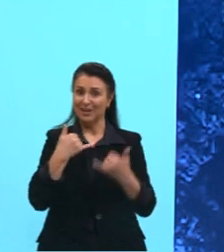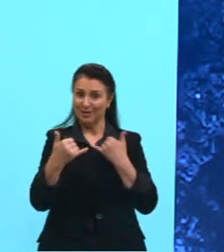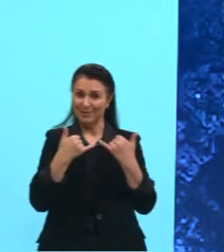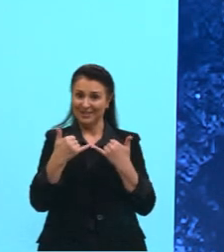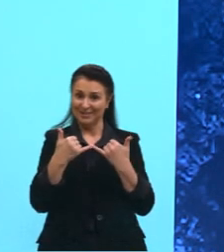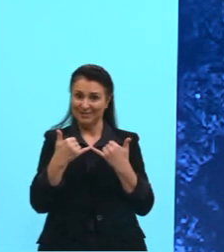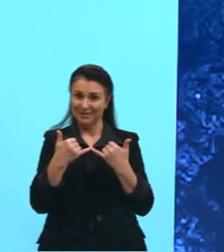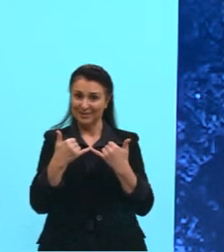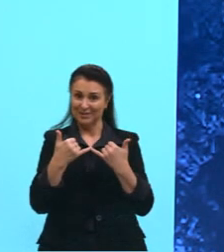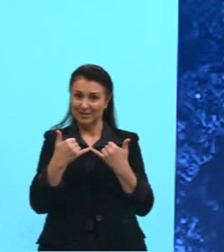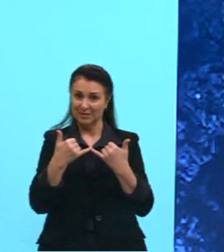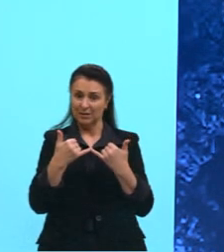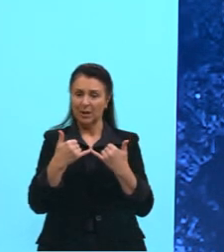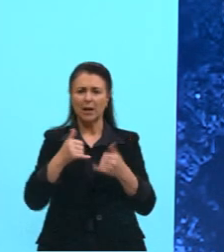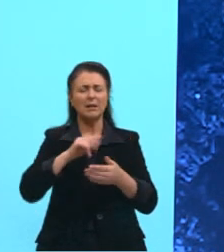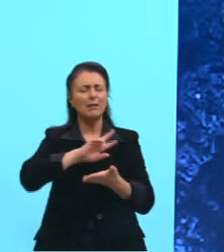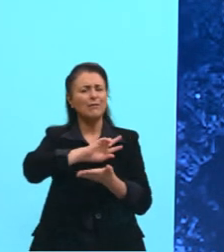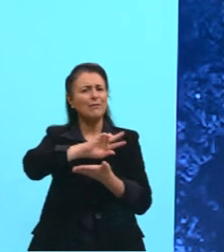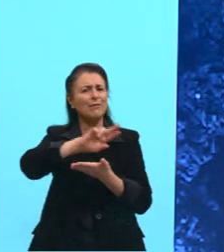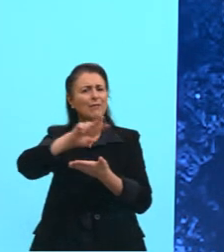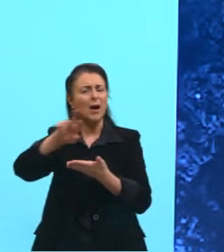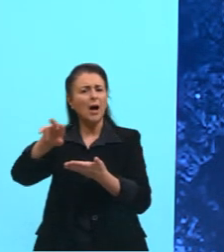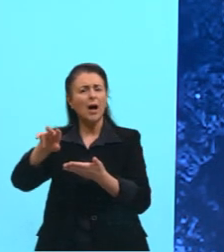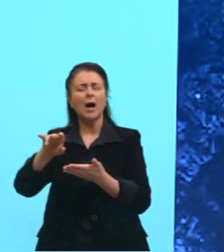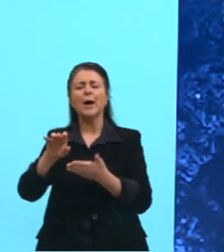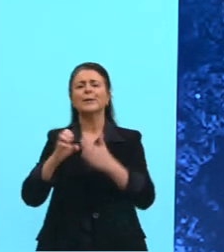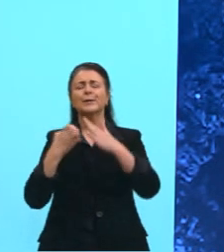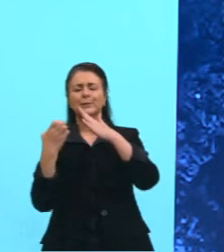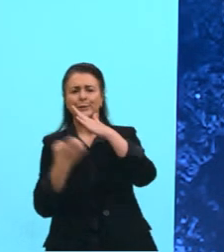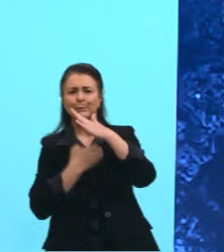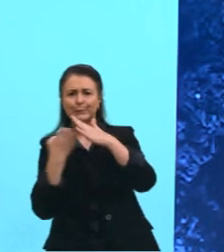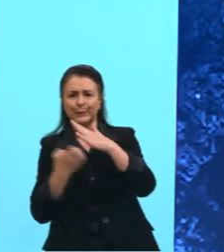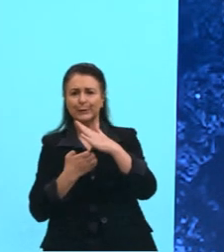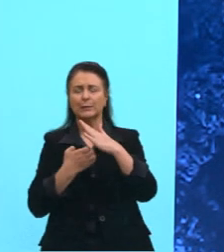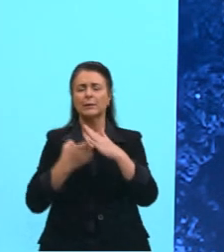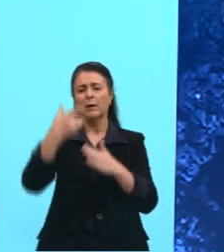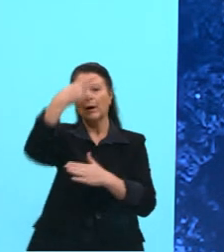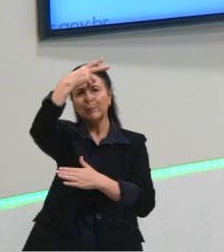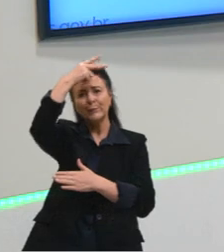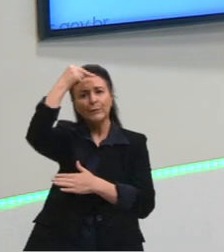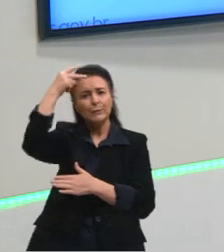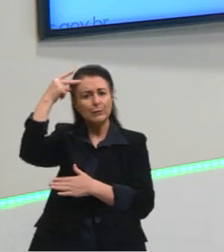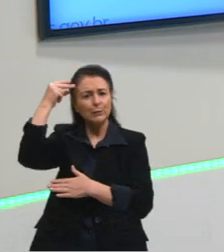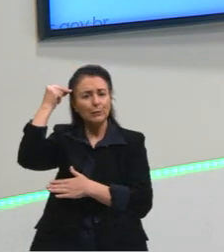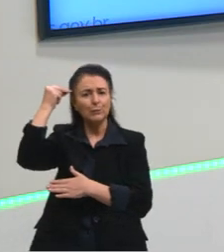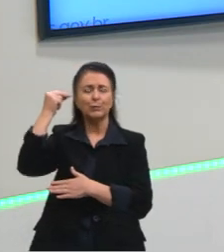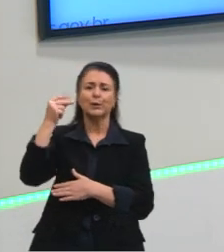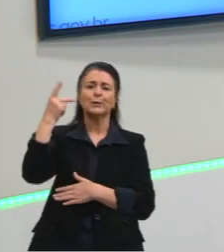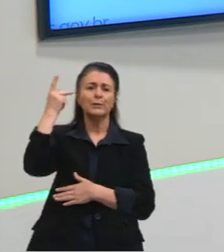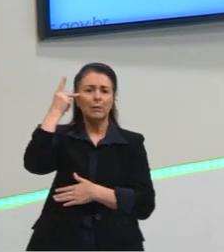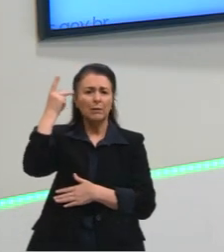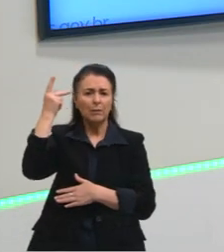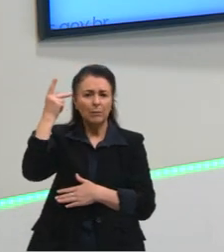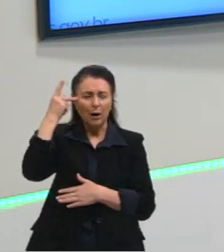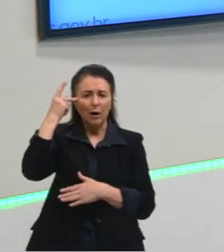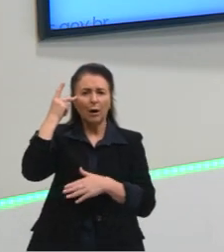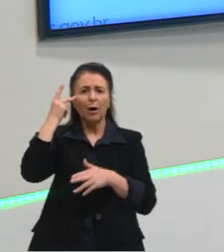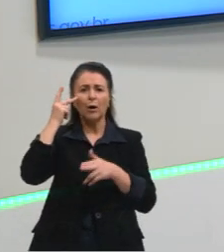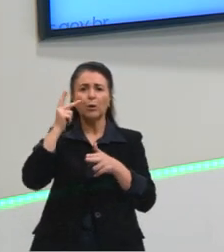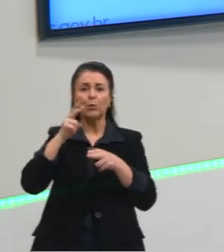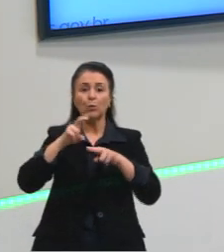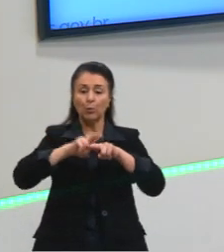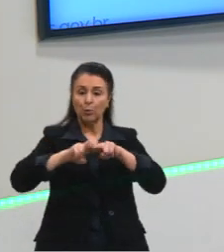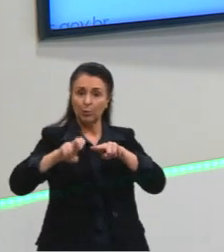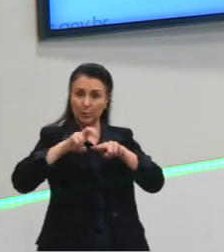várias na empresas como a prefeitura de São Paulo metrô que estão na nesta campanha uma campanha